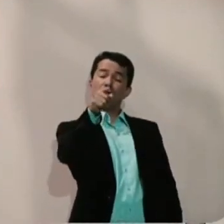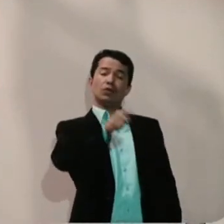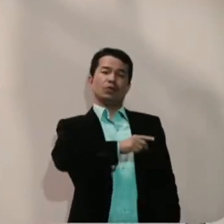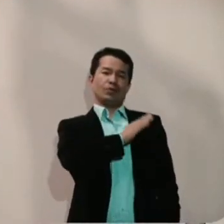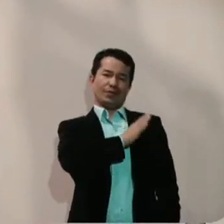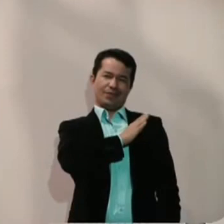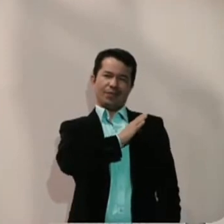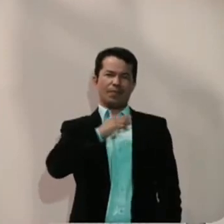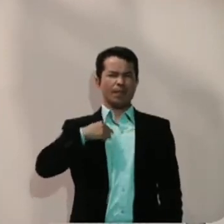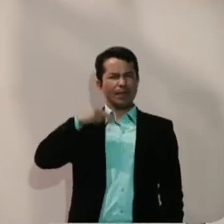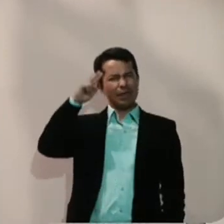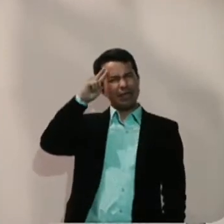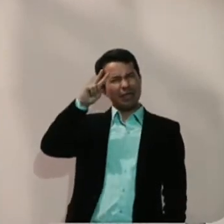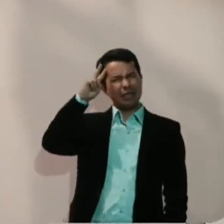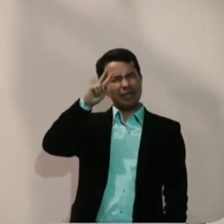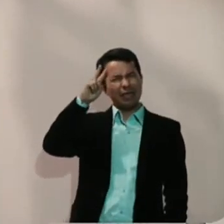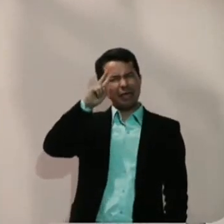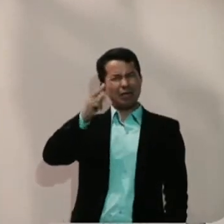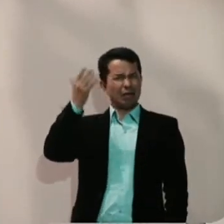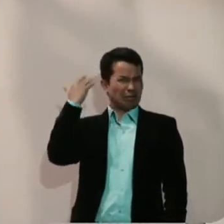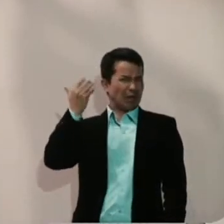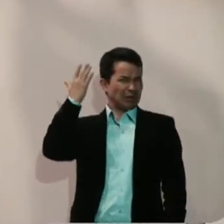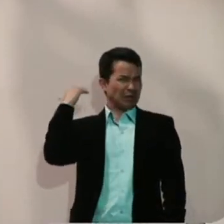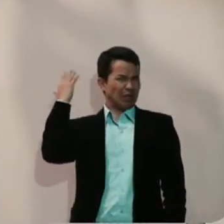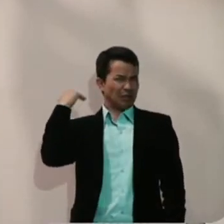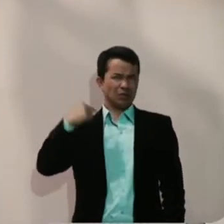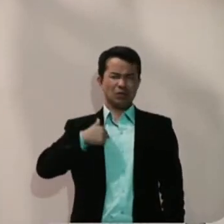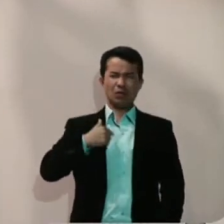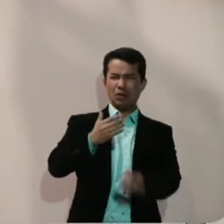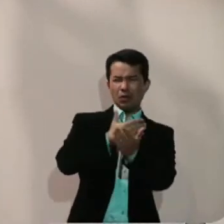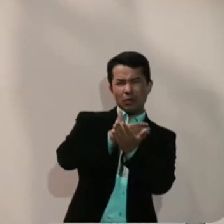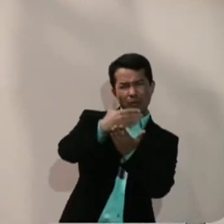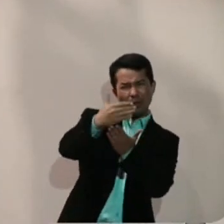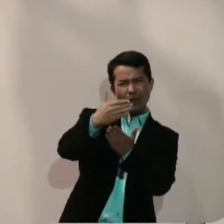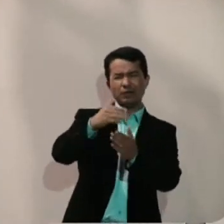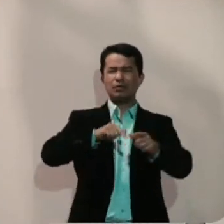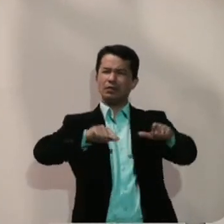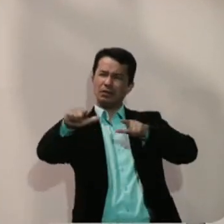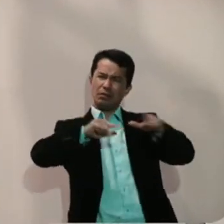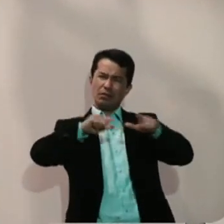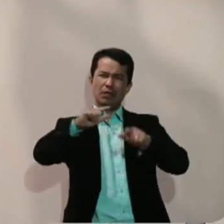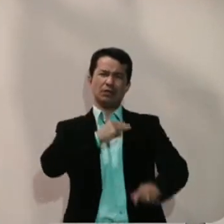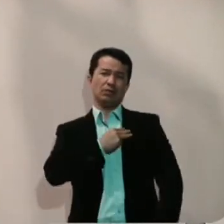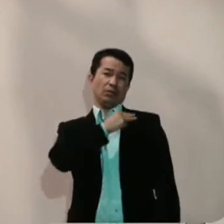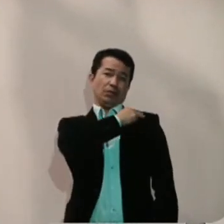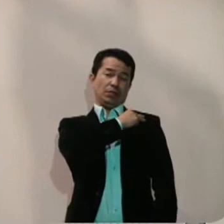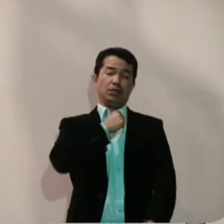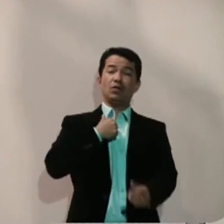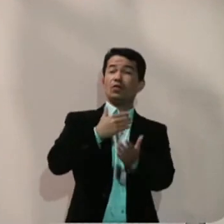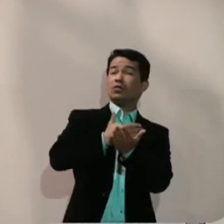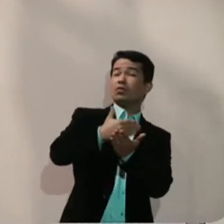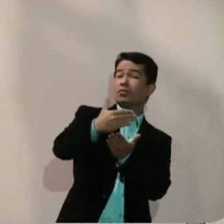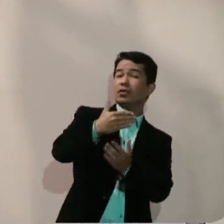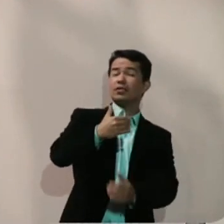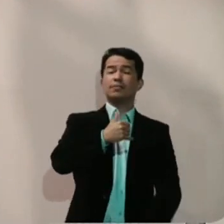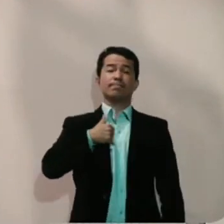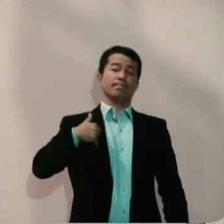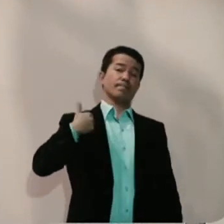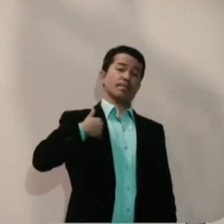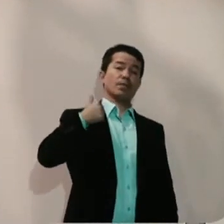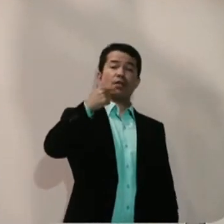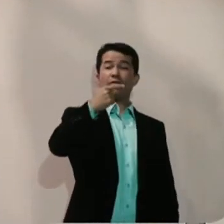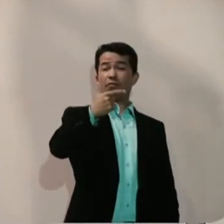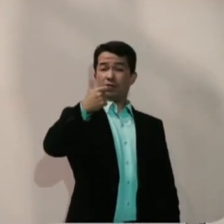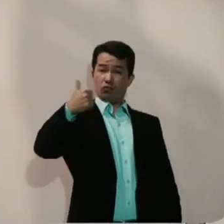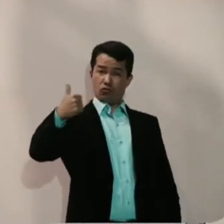quando eu estava começando o meu ministério, eu comecei com 21 anos de idade e eu fui pastorear